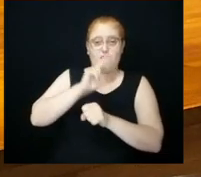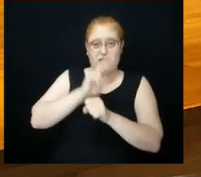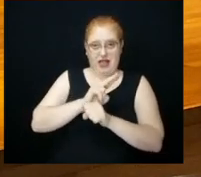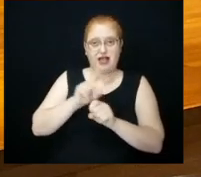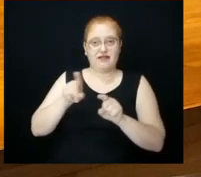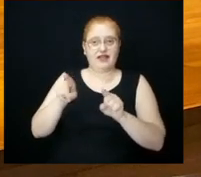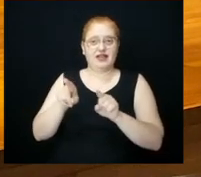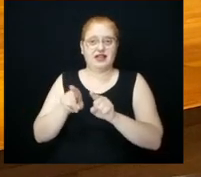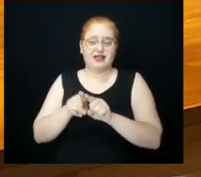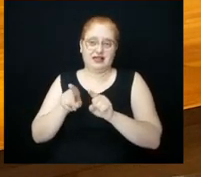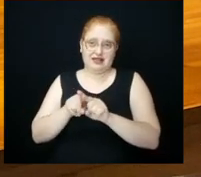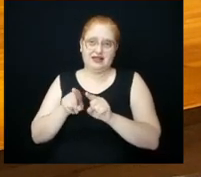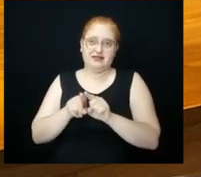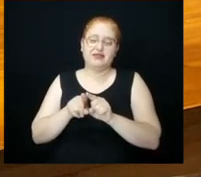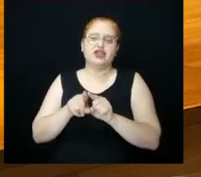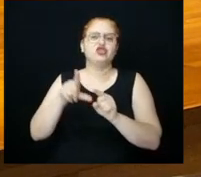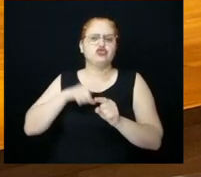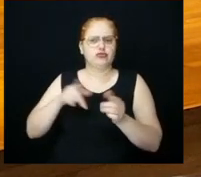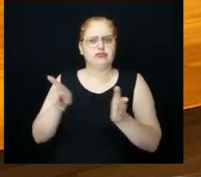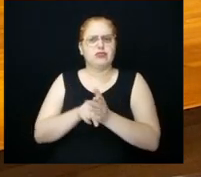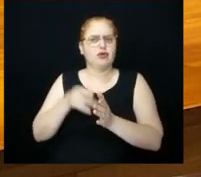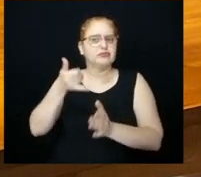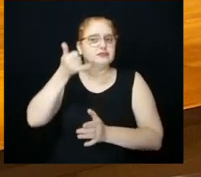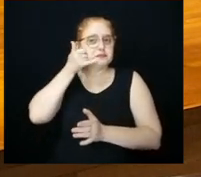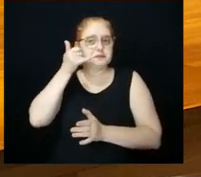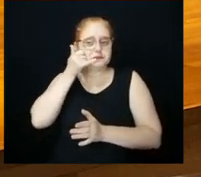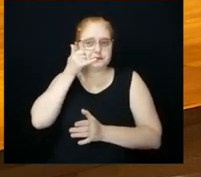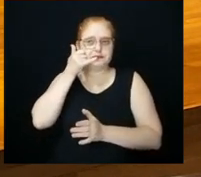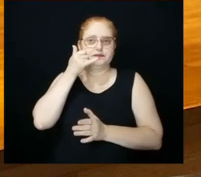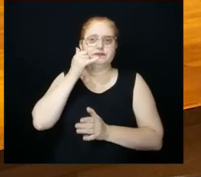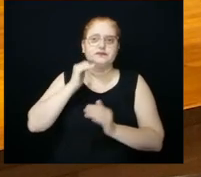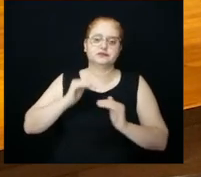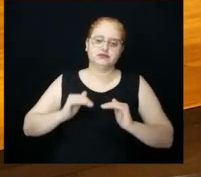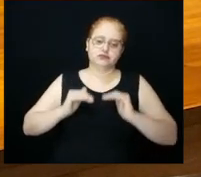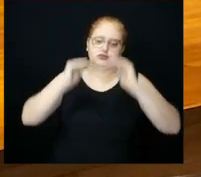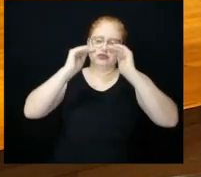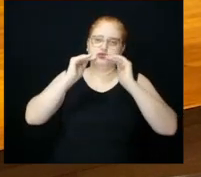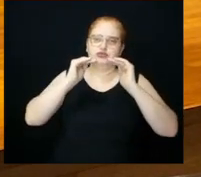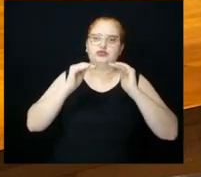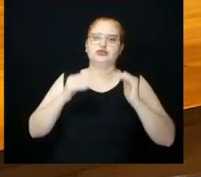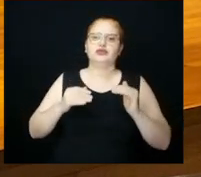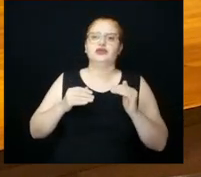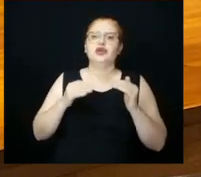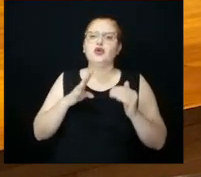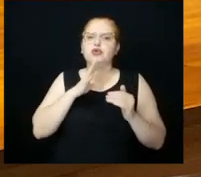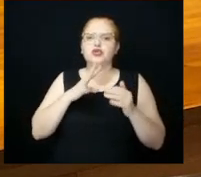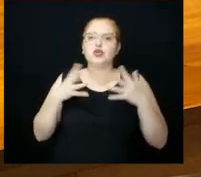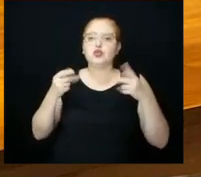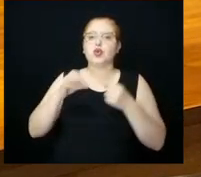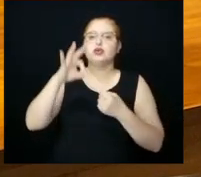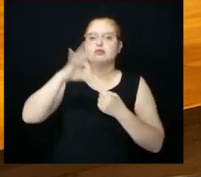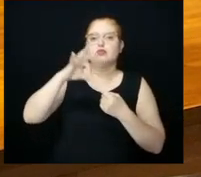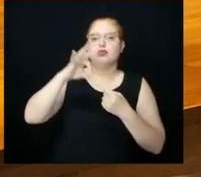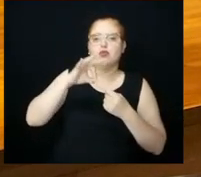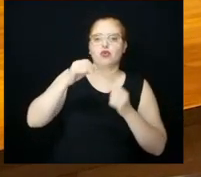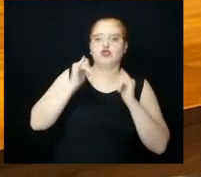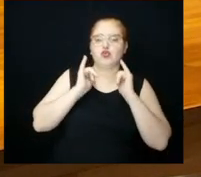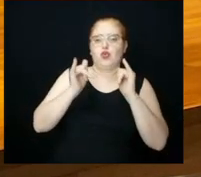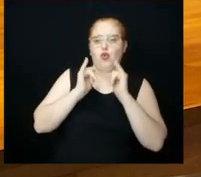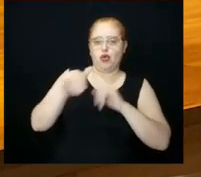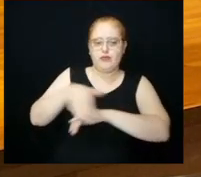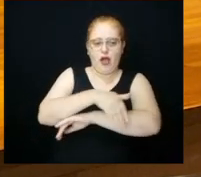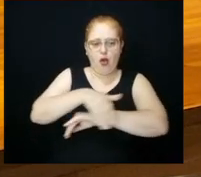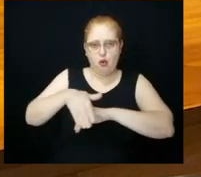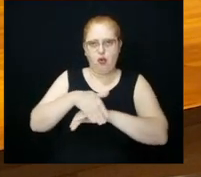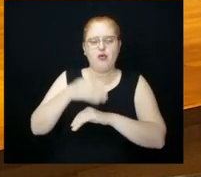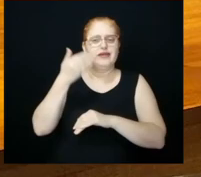grelha empretecida, tinha celular. Ela crescera conhecendo todos os pontos de ônibus e ruas laterais,